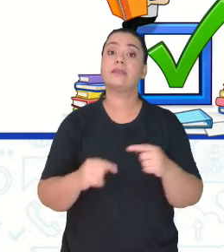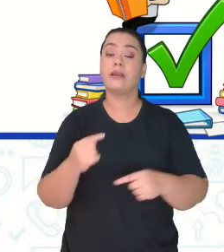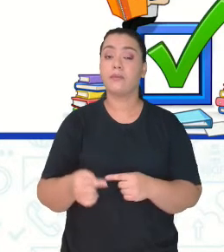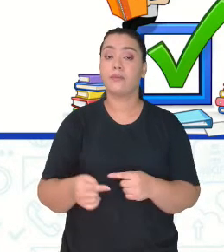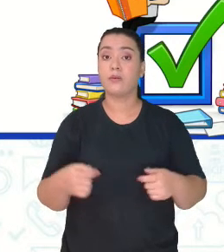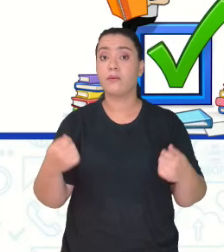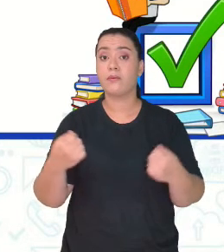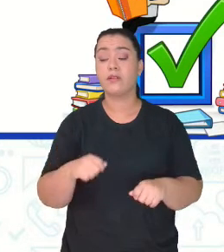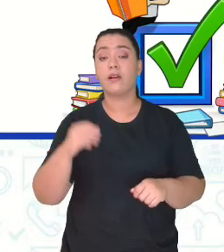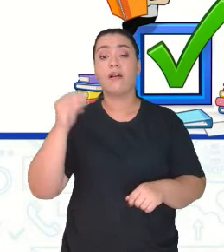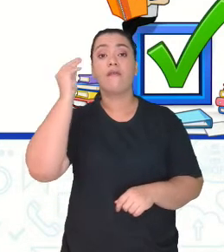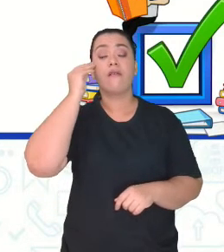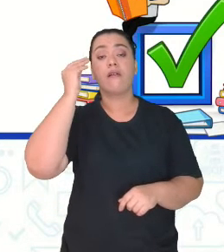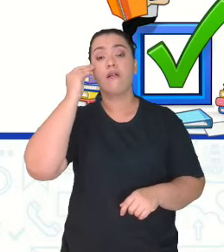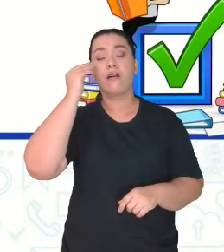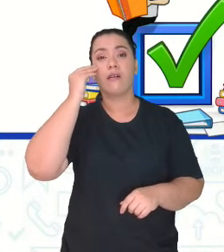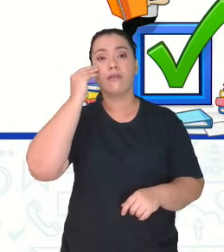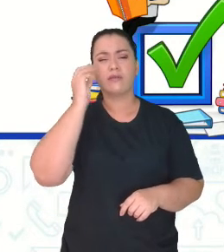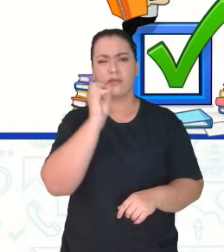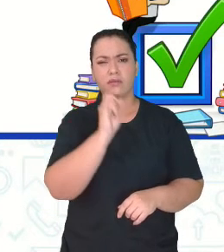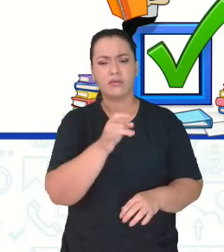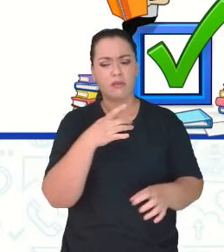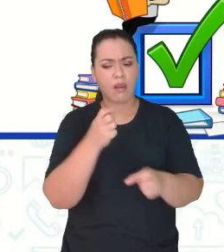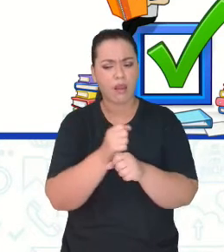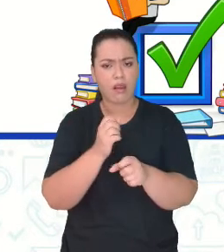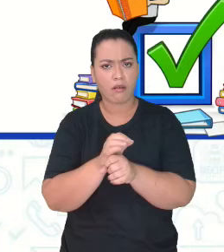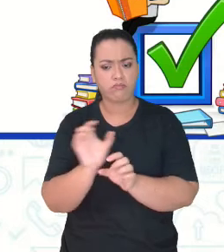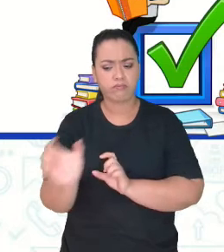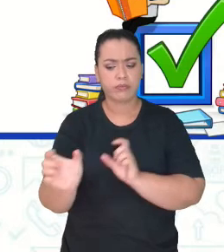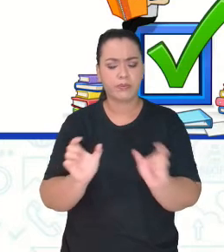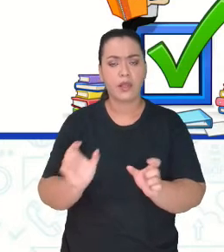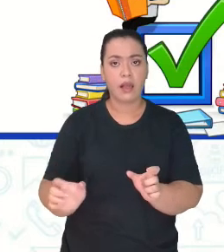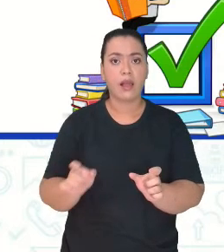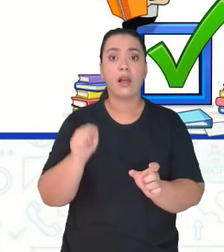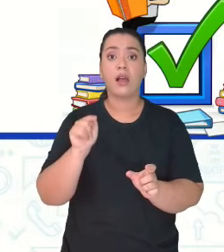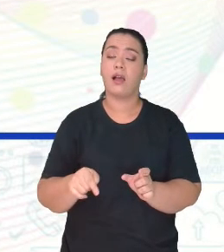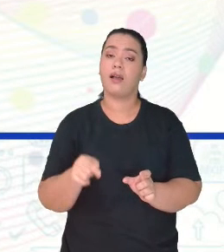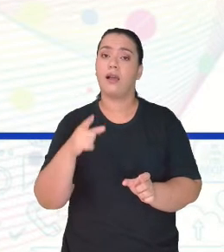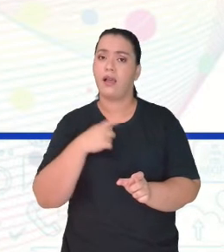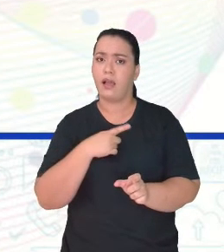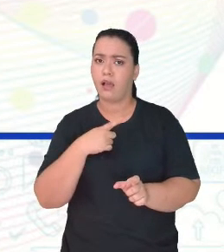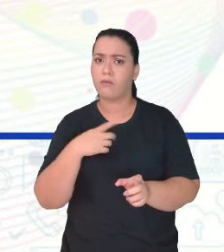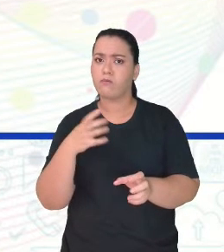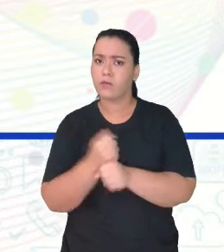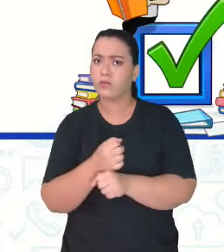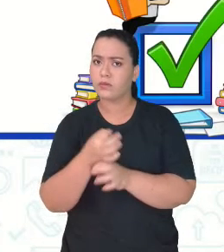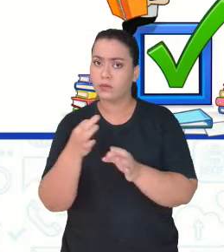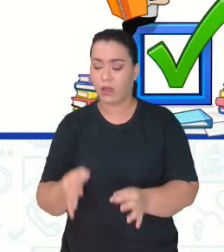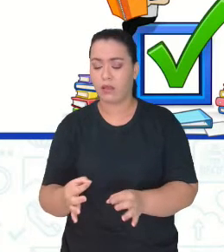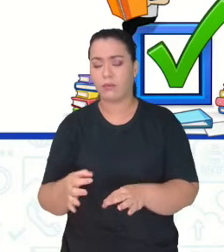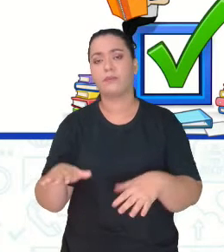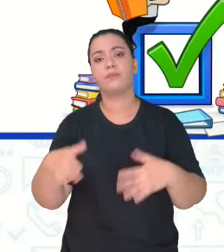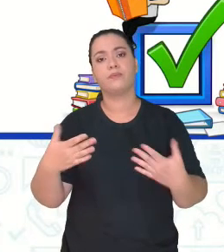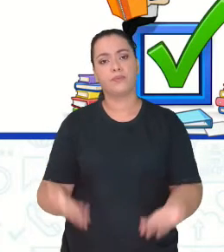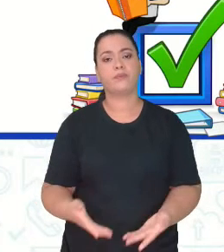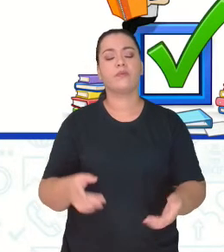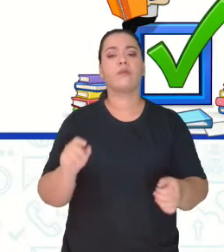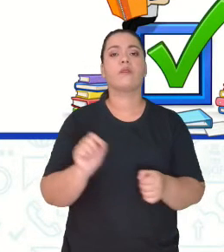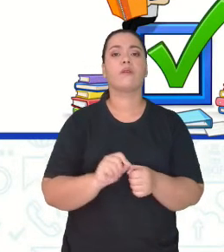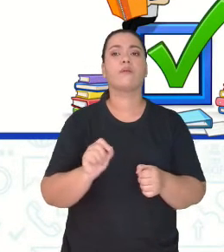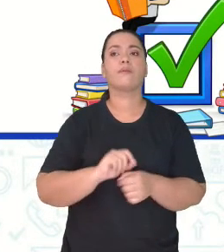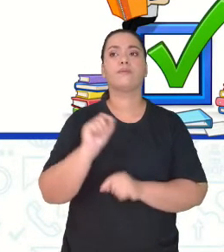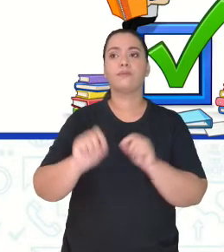gente precisa verificar se esses cálculos que a gente fez é um cálculo correto, tá? Então para isso a gente precisa fazer o